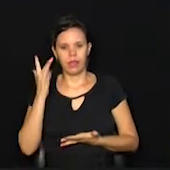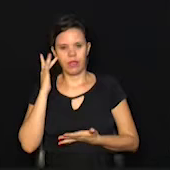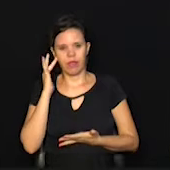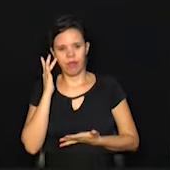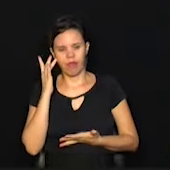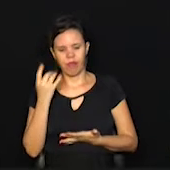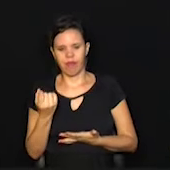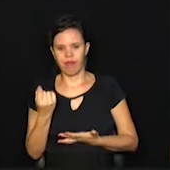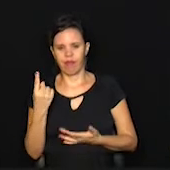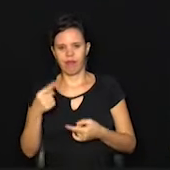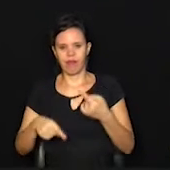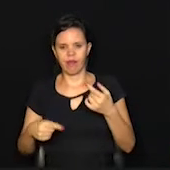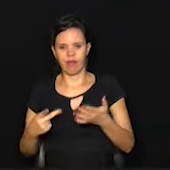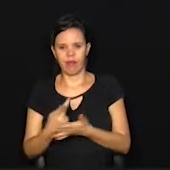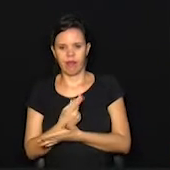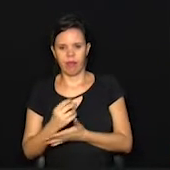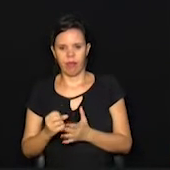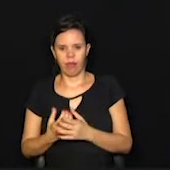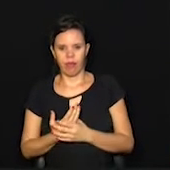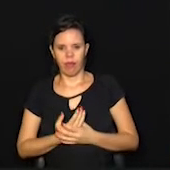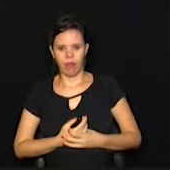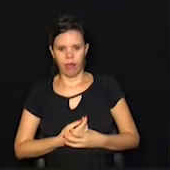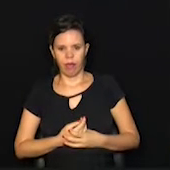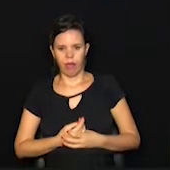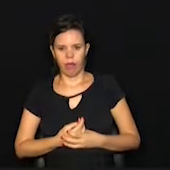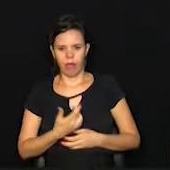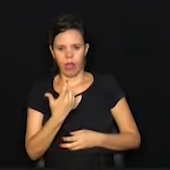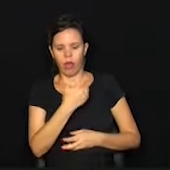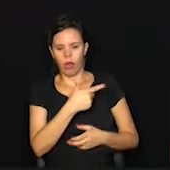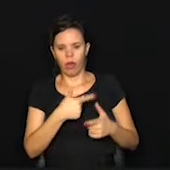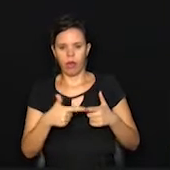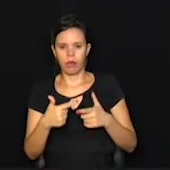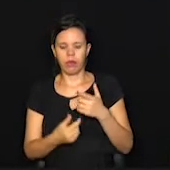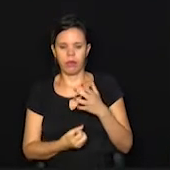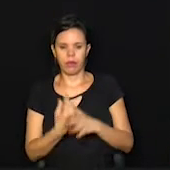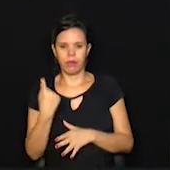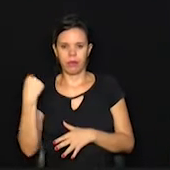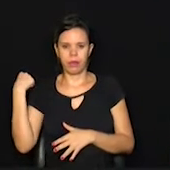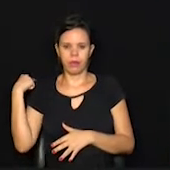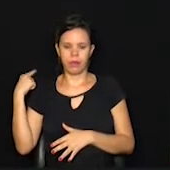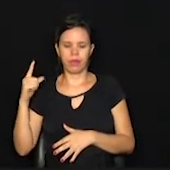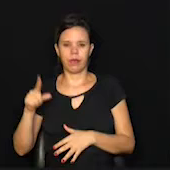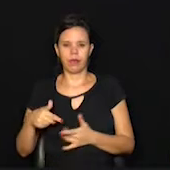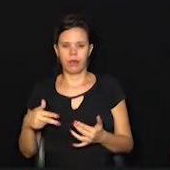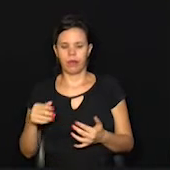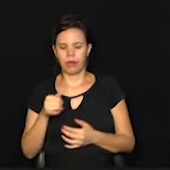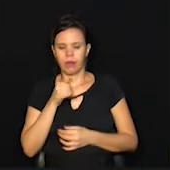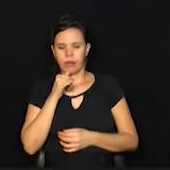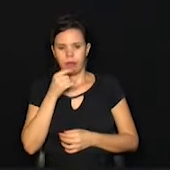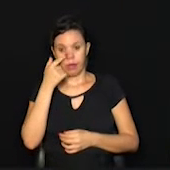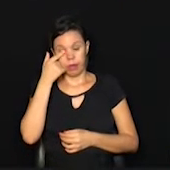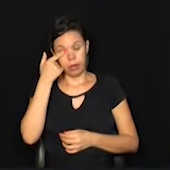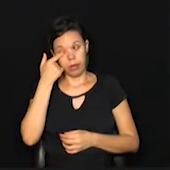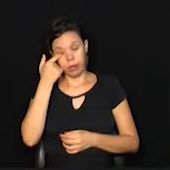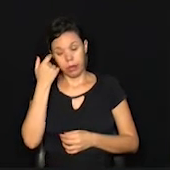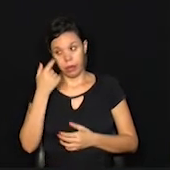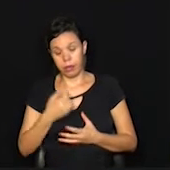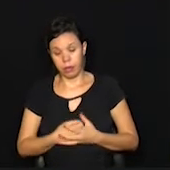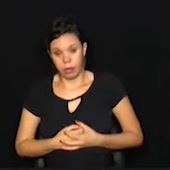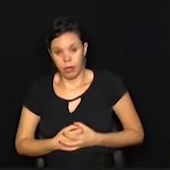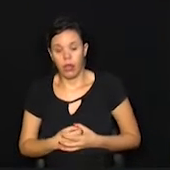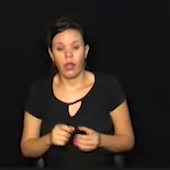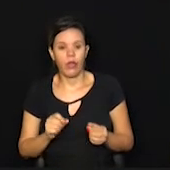alguma coisa de errado acontecendo é um outro episódio que eu lembro dessa época que as coisas eram era eu